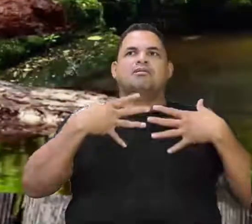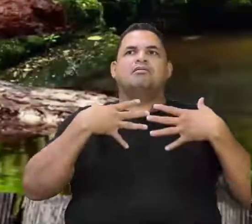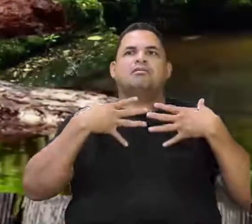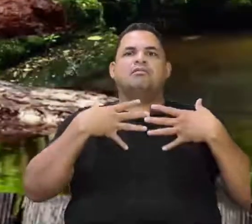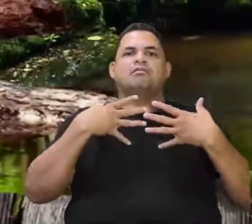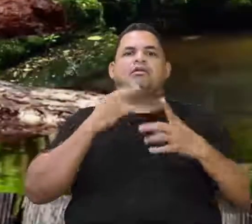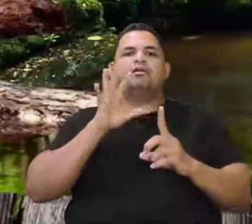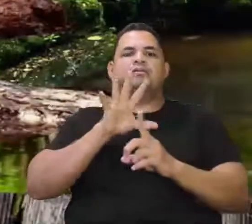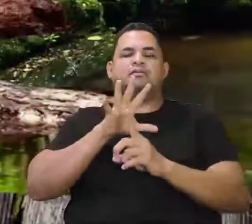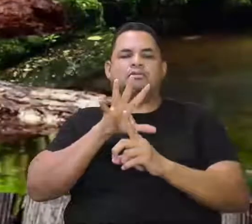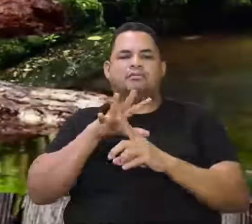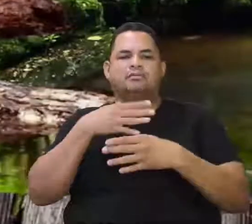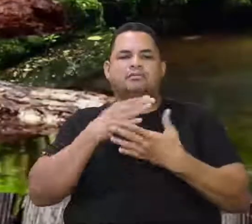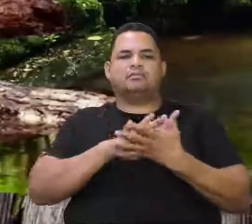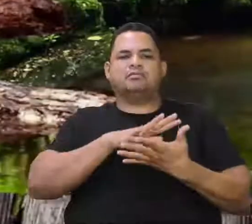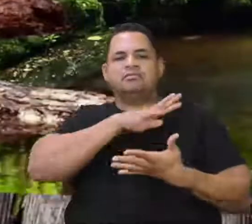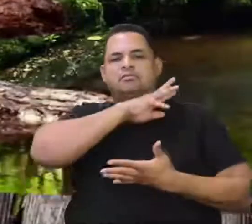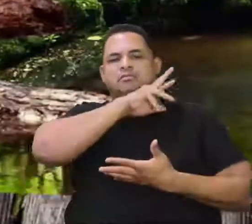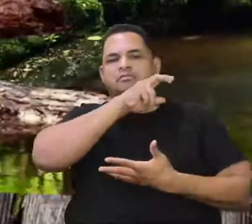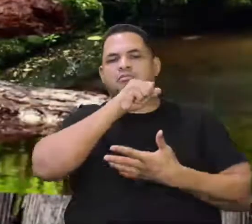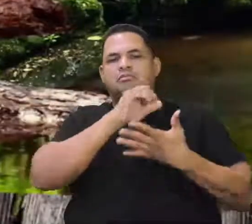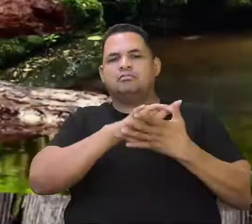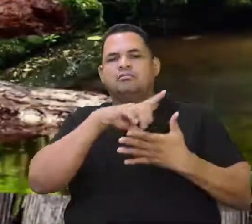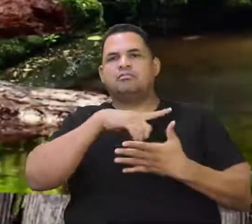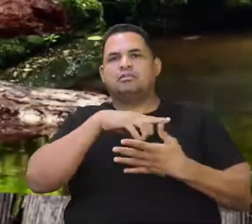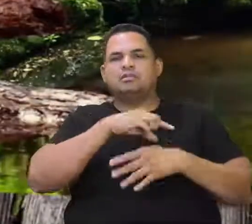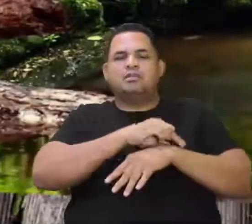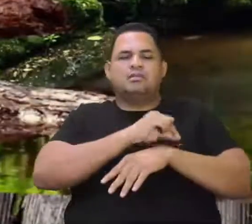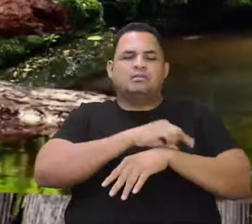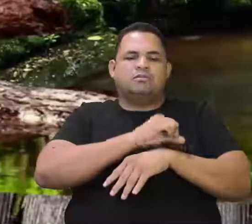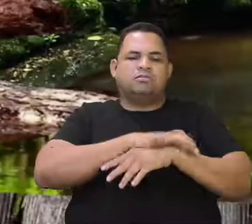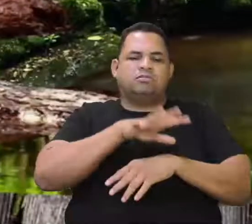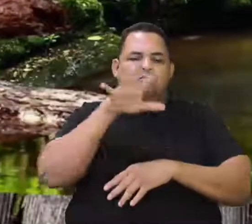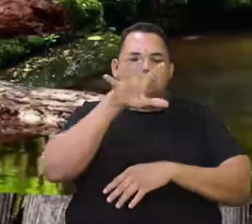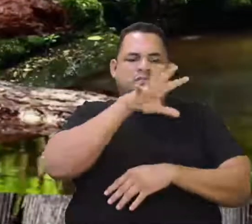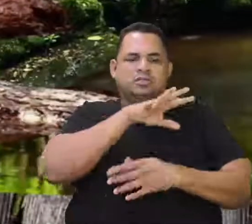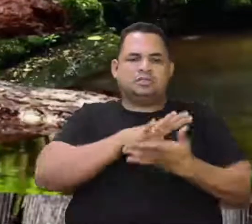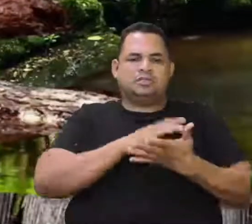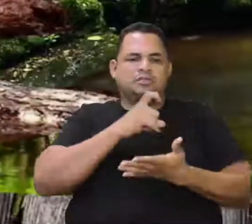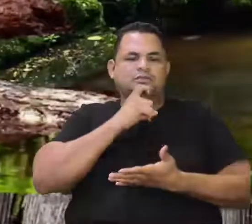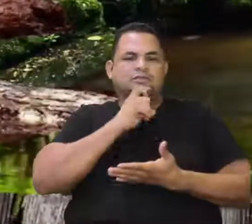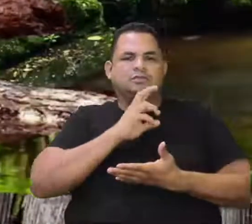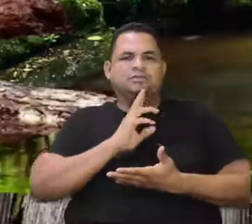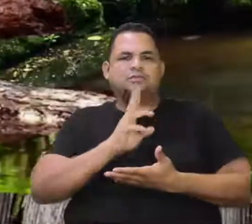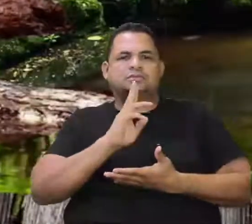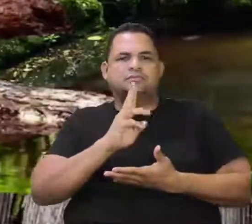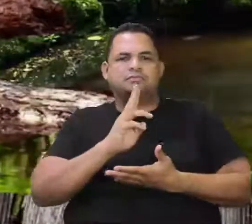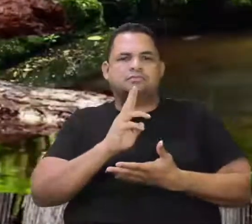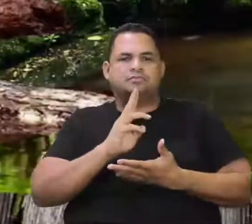afetar, né? O animal, se tiver muito pelo, uma região muito fria, vai permitir um processo de